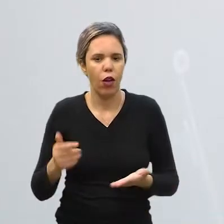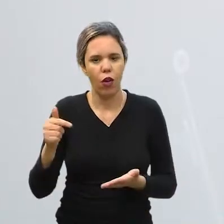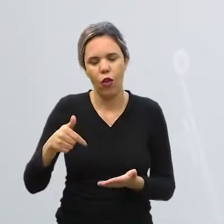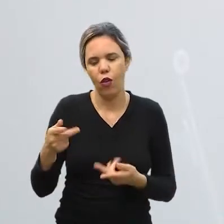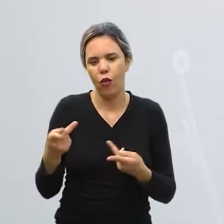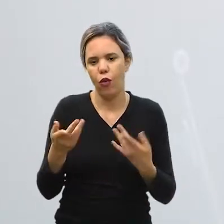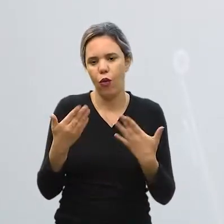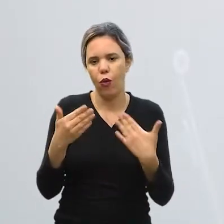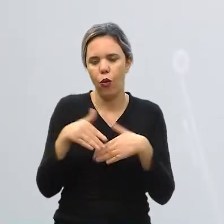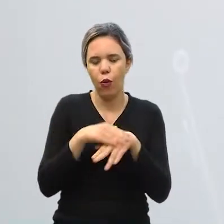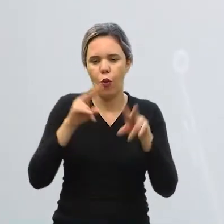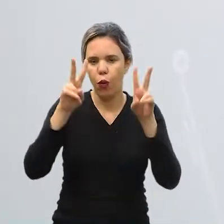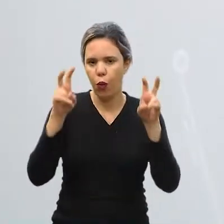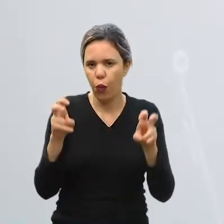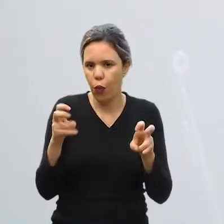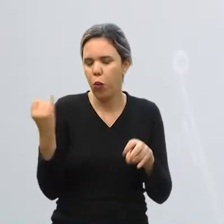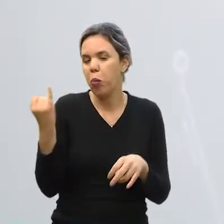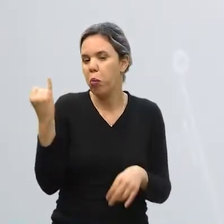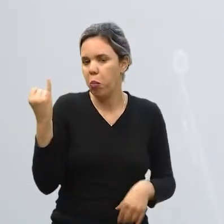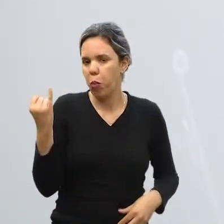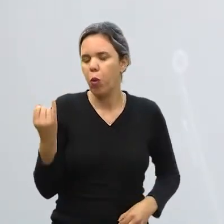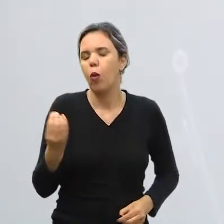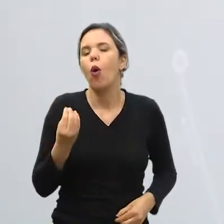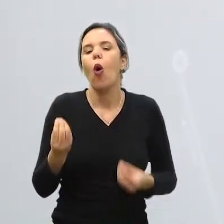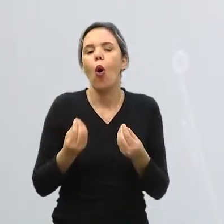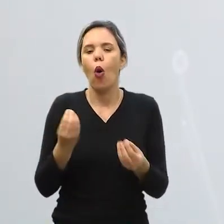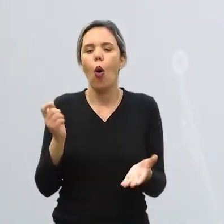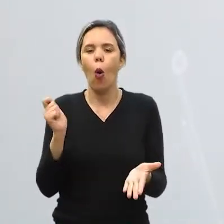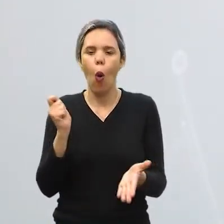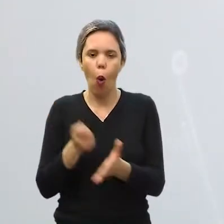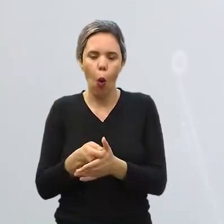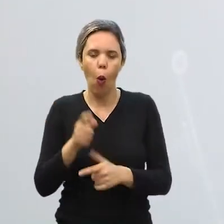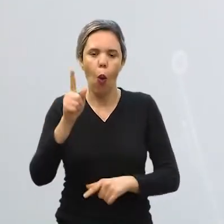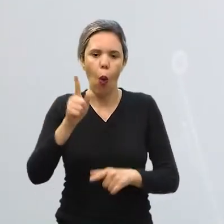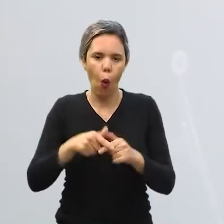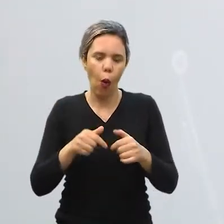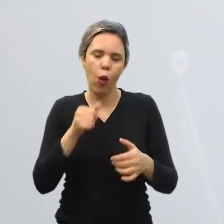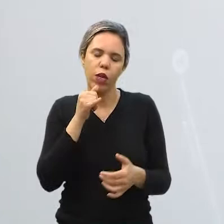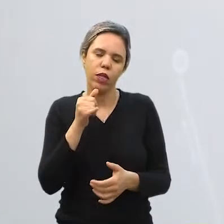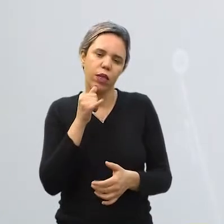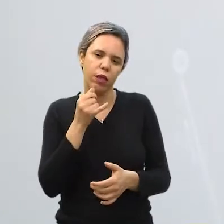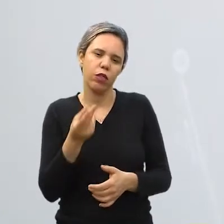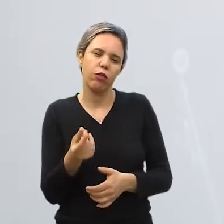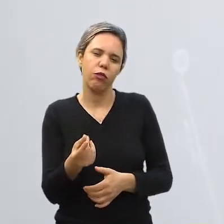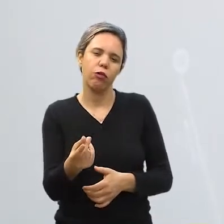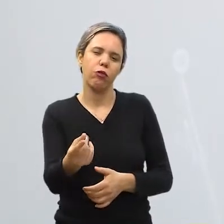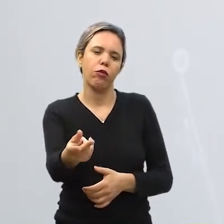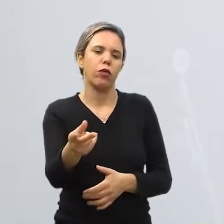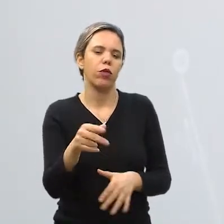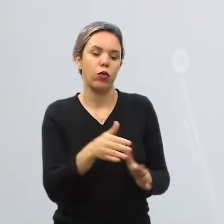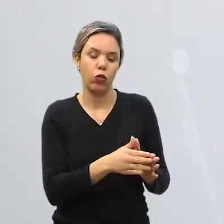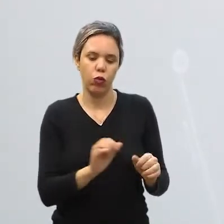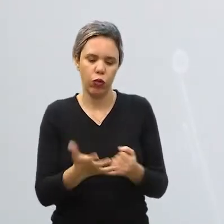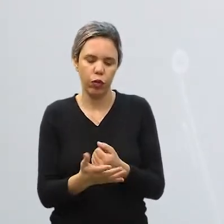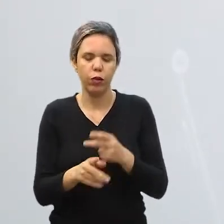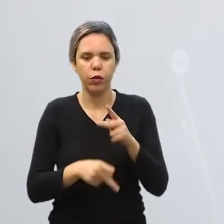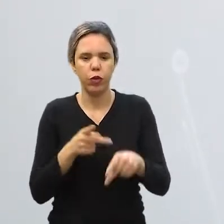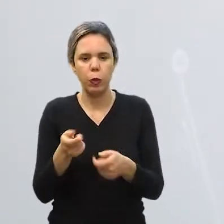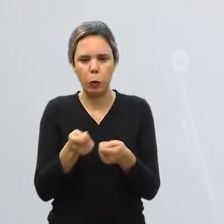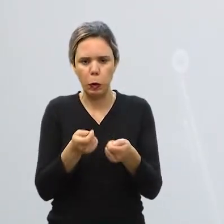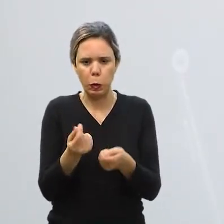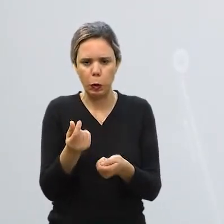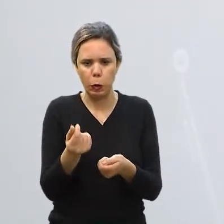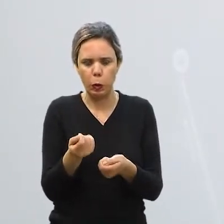nós vamos falar de um tema importante, que são as compras de bens duráveis. A gente sabe que durante essa pandemia muita gente